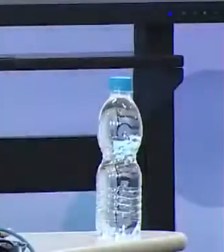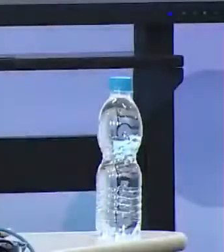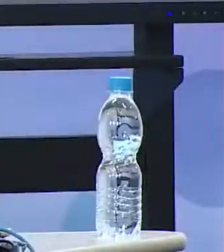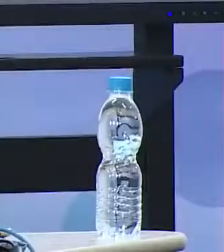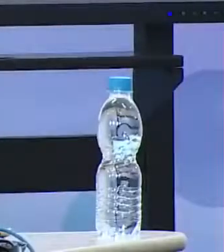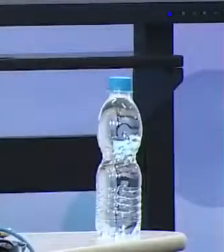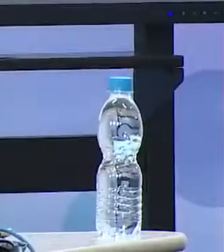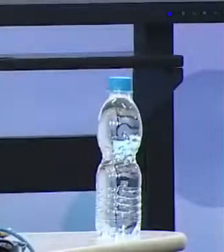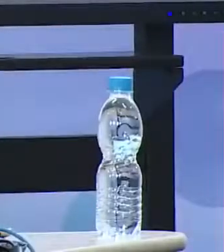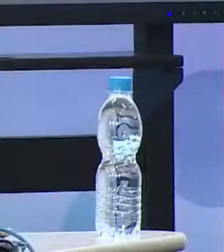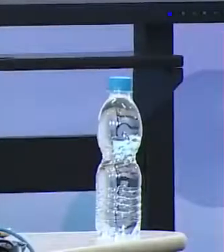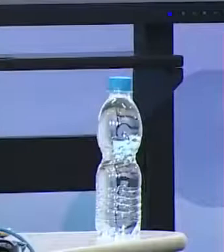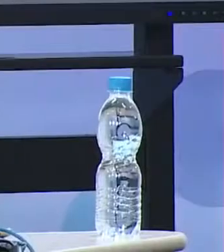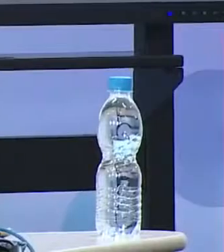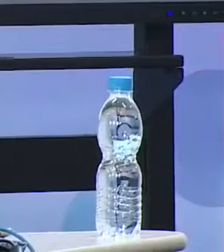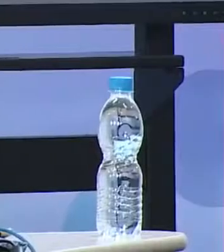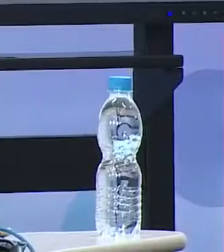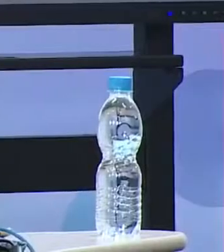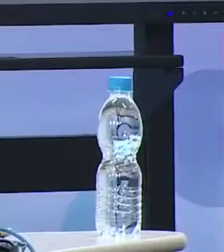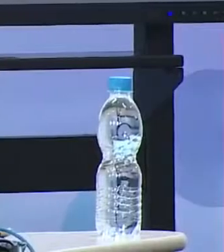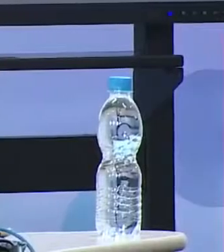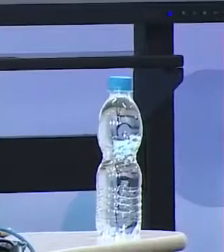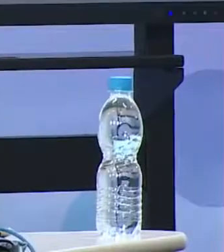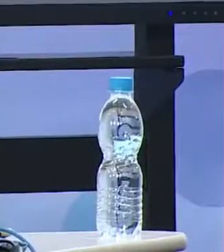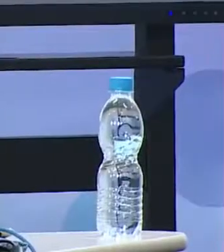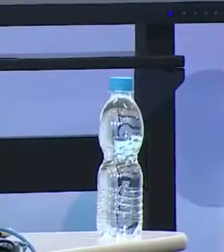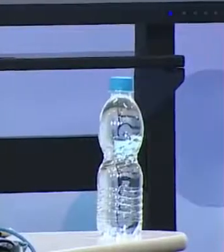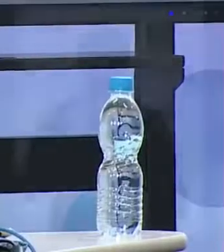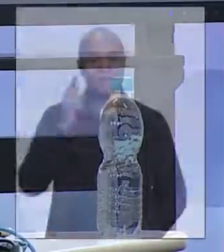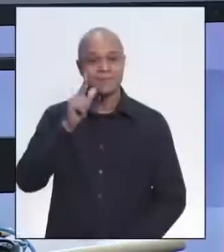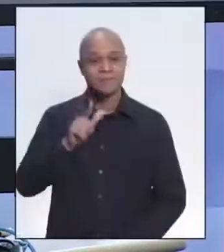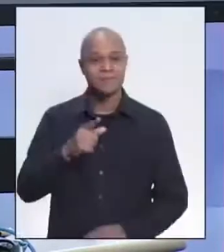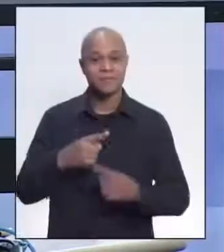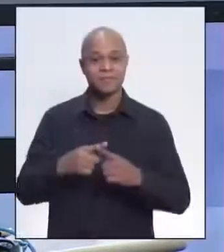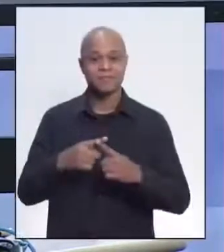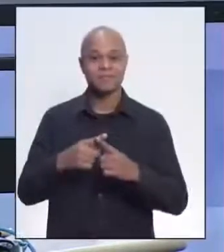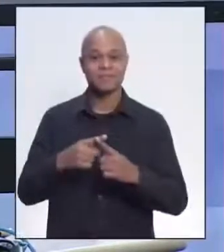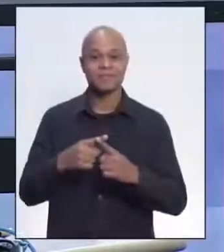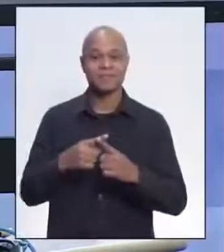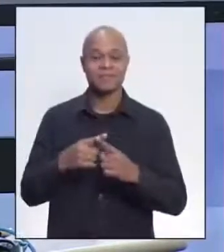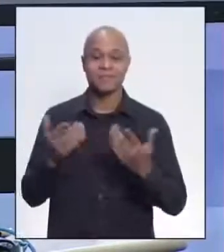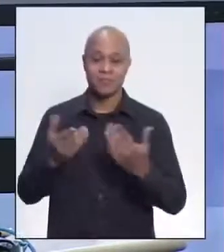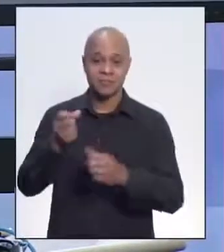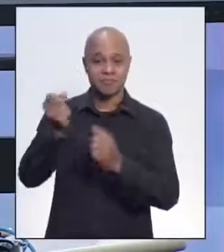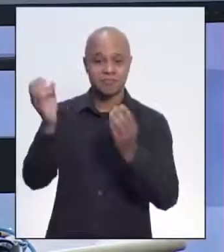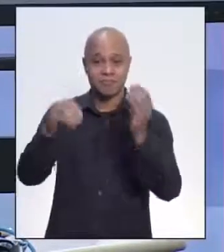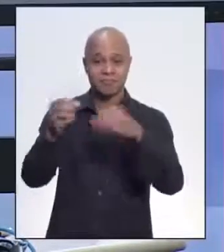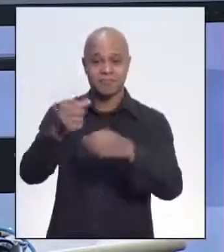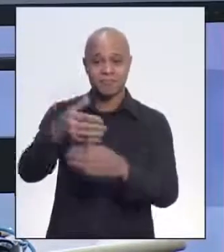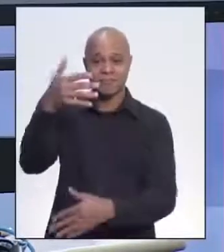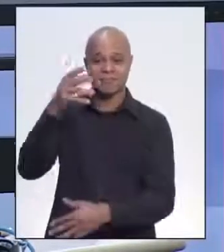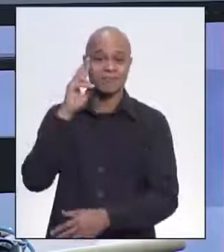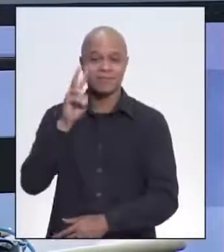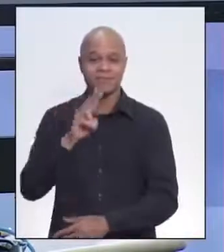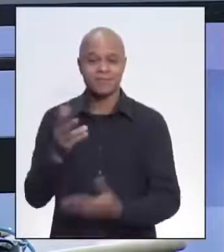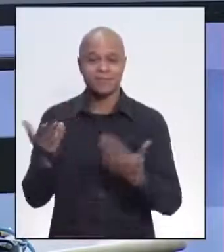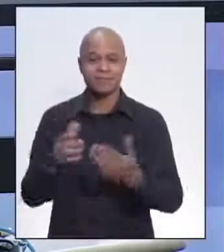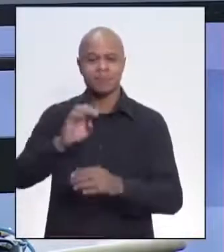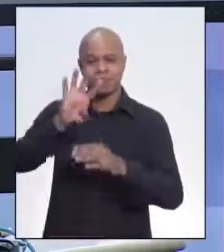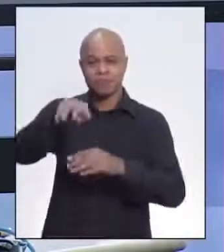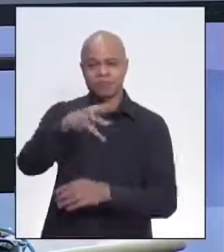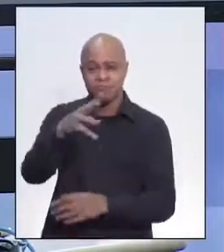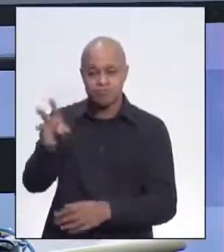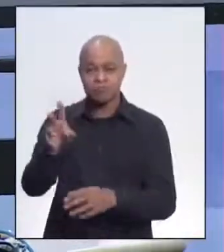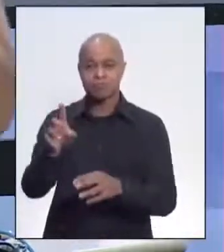Turma, e aí, gostaram? Conseguiram ver os elementos? Porque agora a gente vai para uma interação no chat e aí a gente vai preencher uma